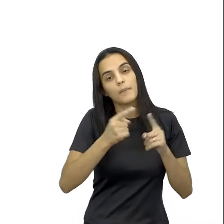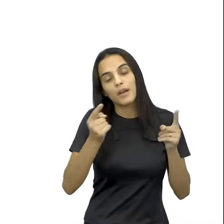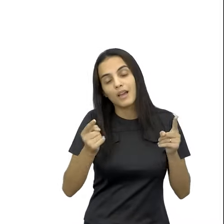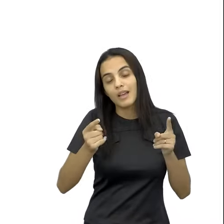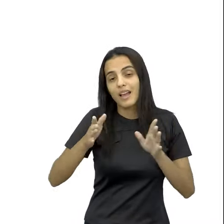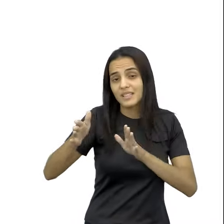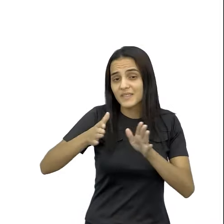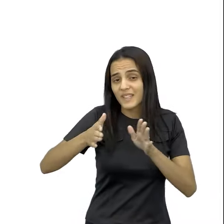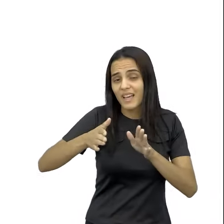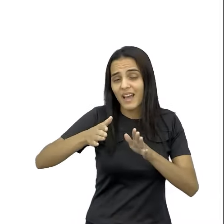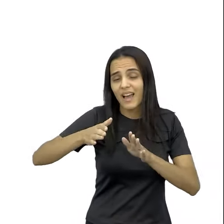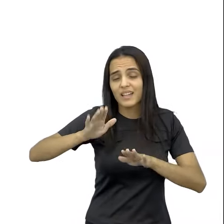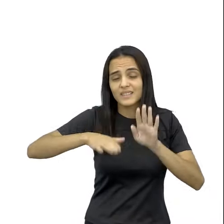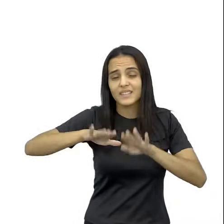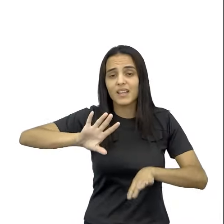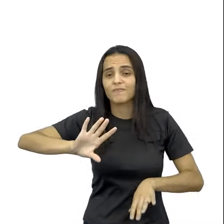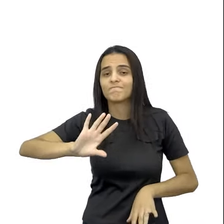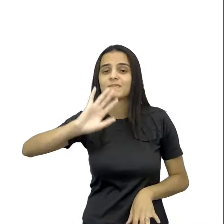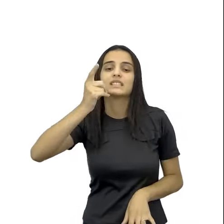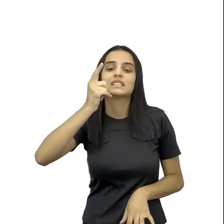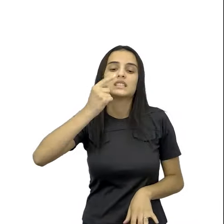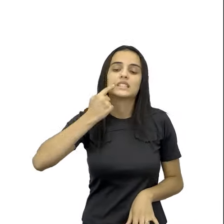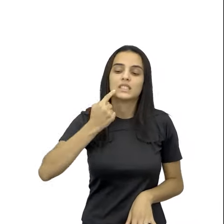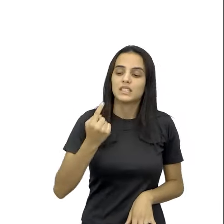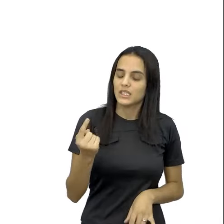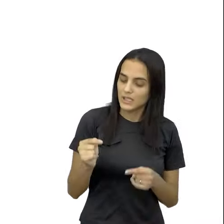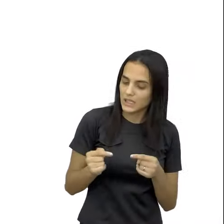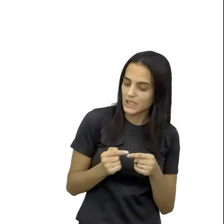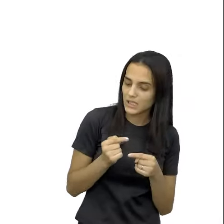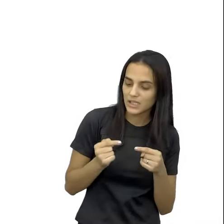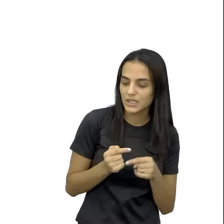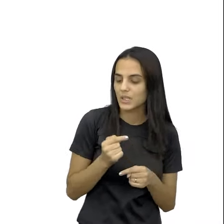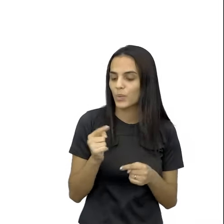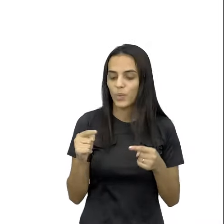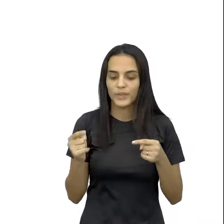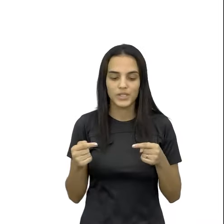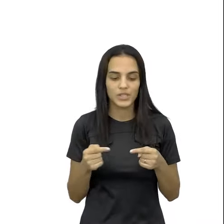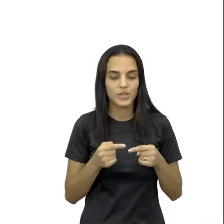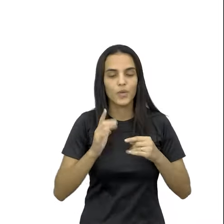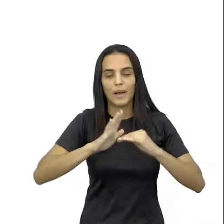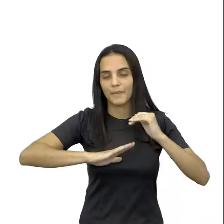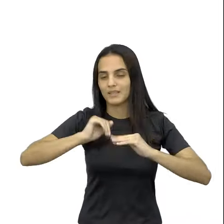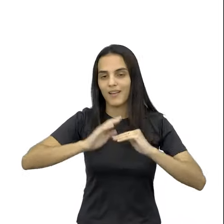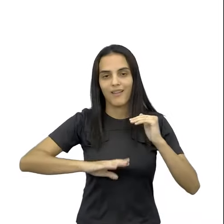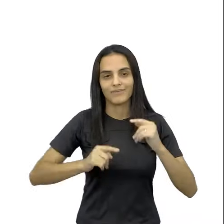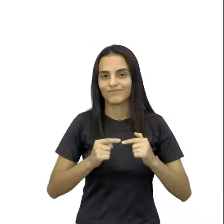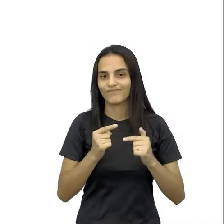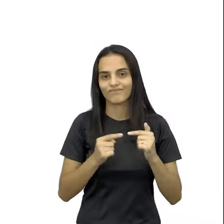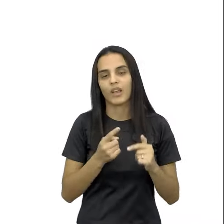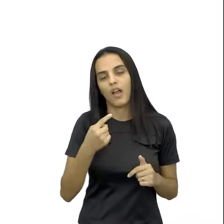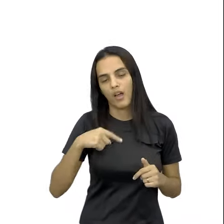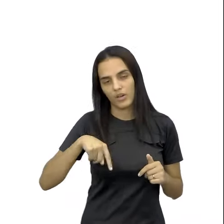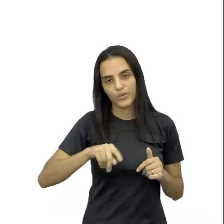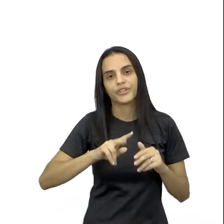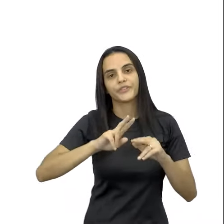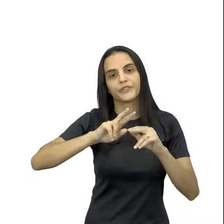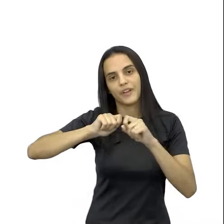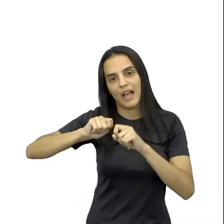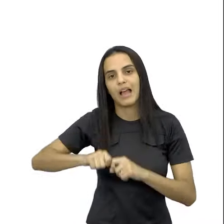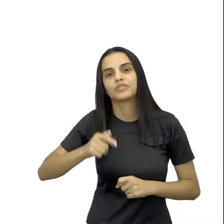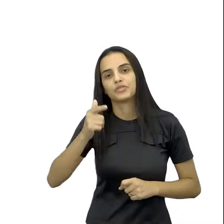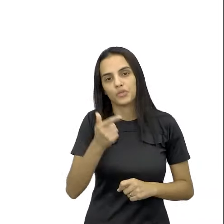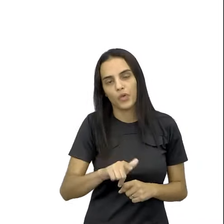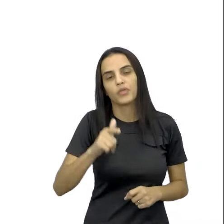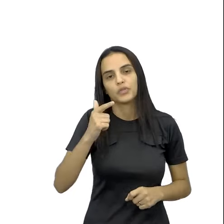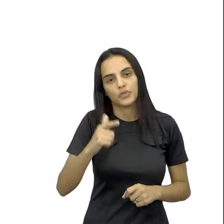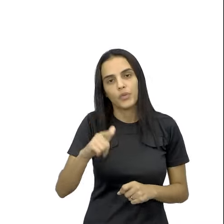do caminho falar, não, isso aqui não está contemplando o objetivo nem a habilidade. E aí a gente refaz, né? A gente